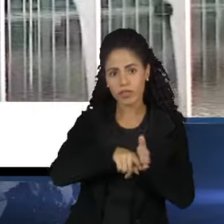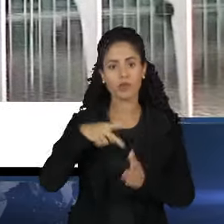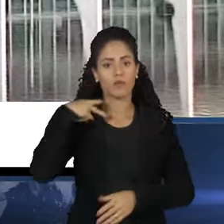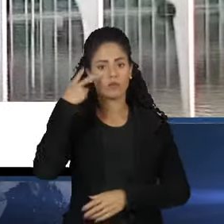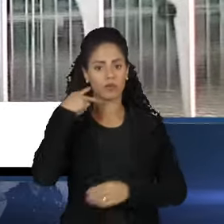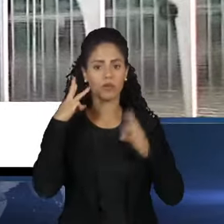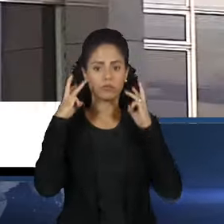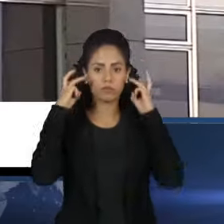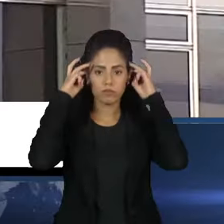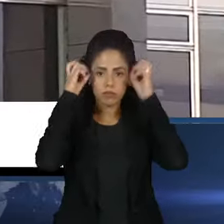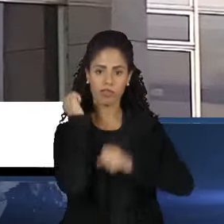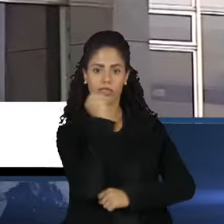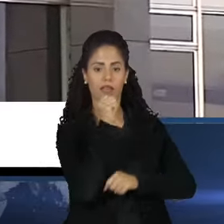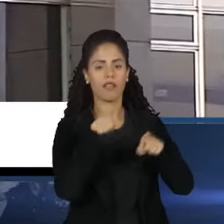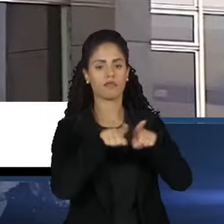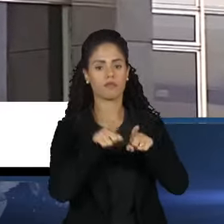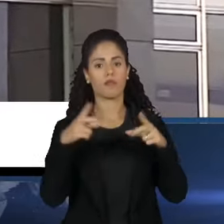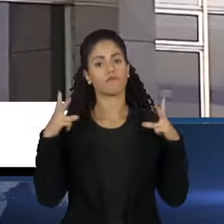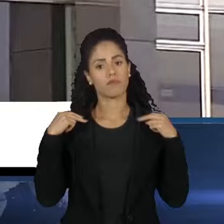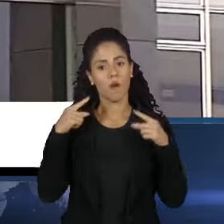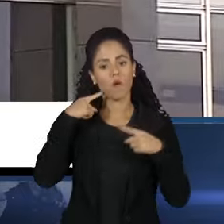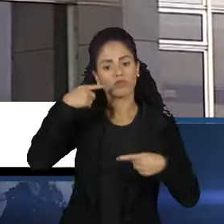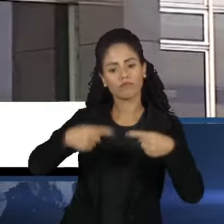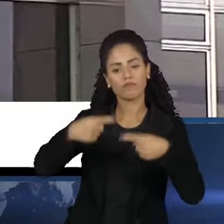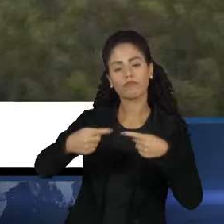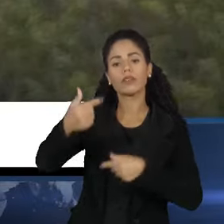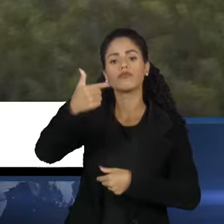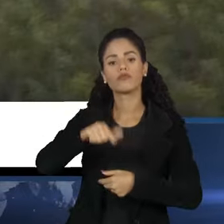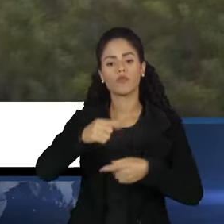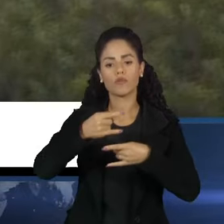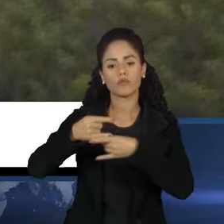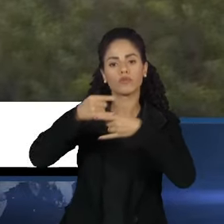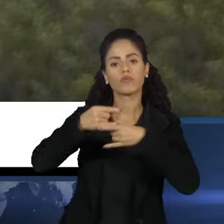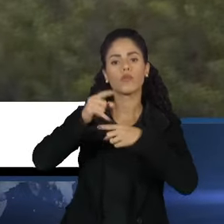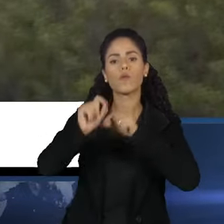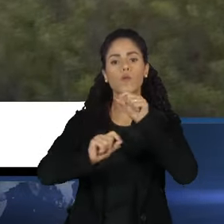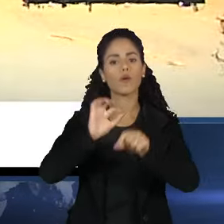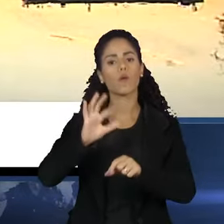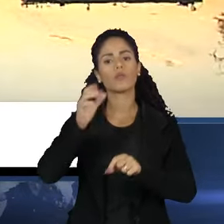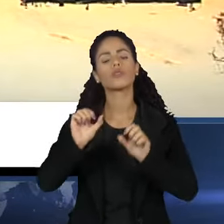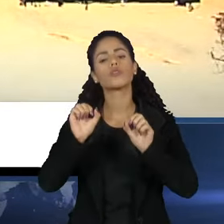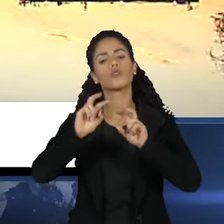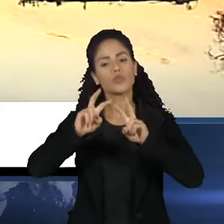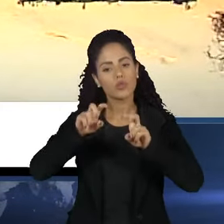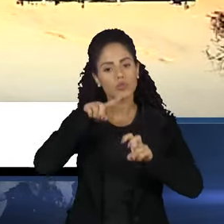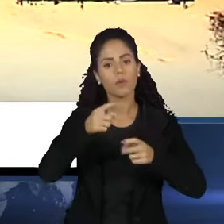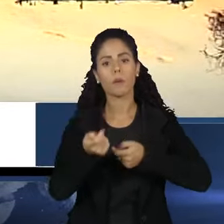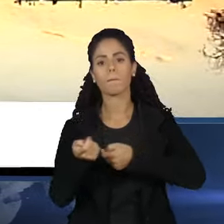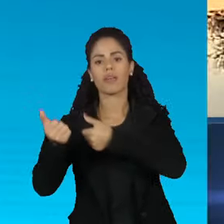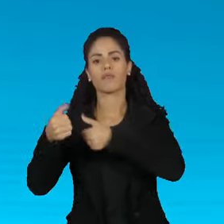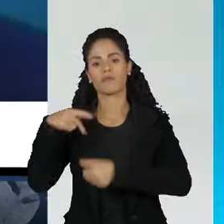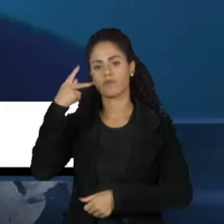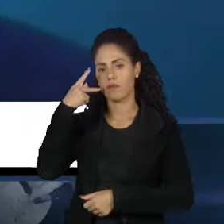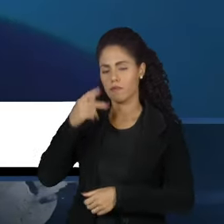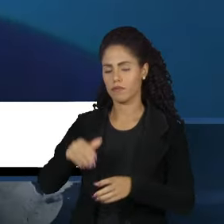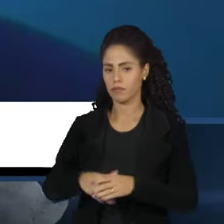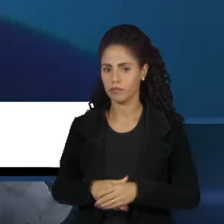Supremo Tribunal Federal volta a debater, em plenário virtual, o foro privilegiado para parlamentares.